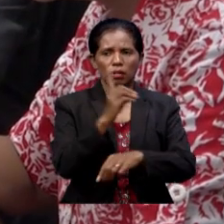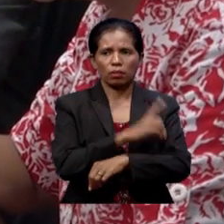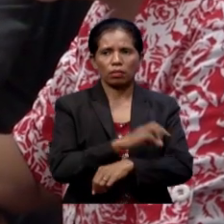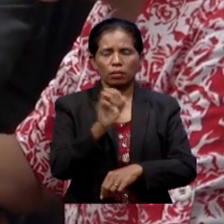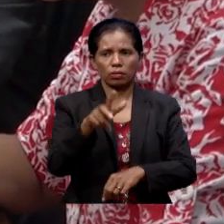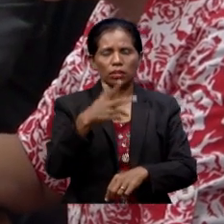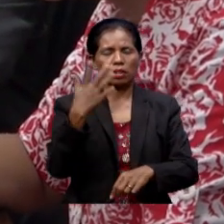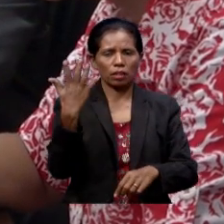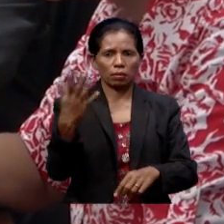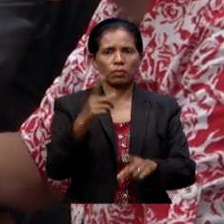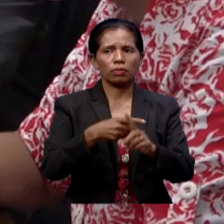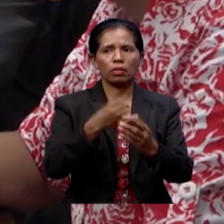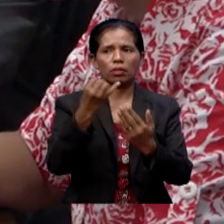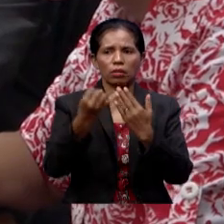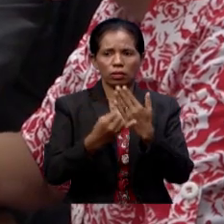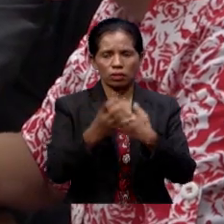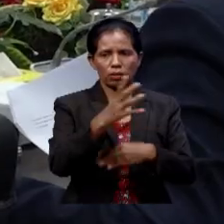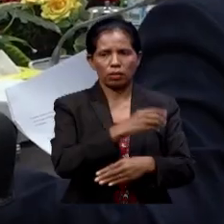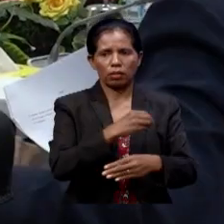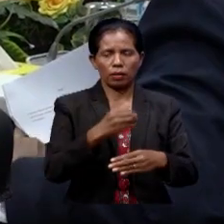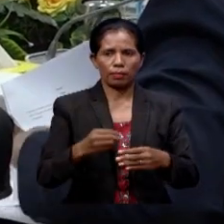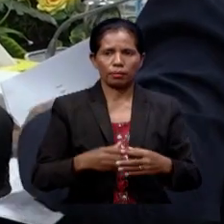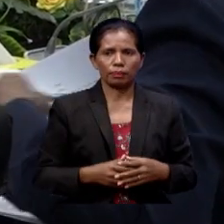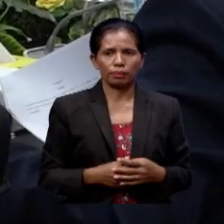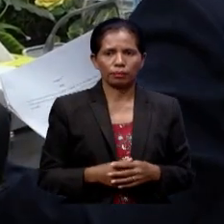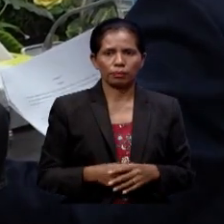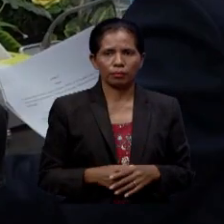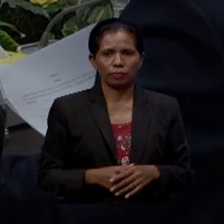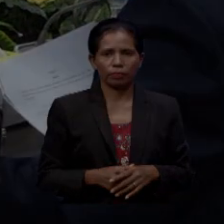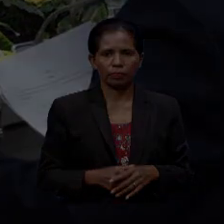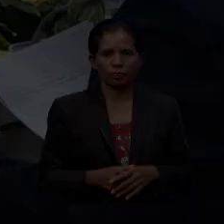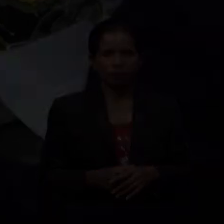fulan julho, conaba Comissão Anticorrupção. Adair Tximenez, Jaime dos Santos, GMN.